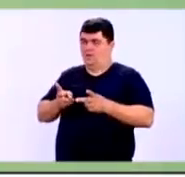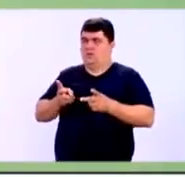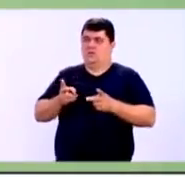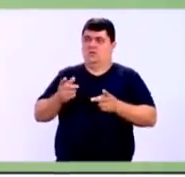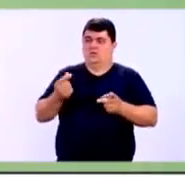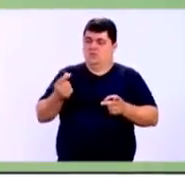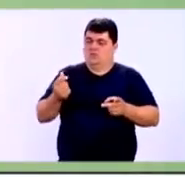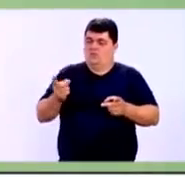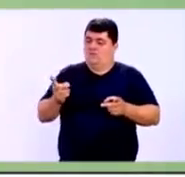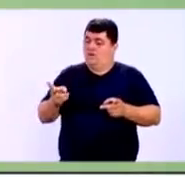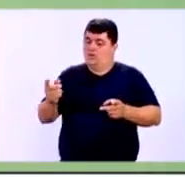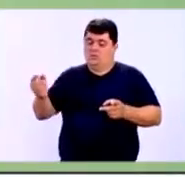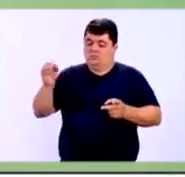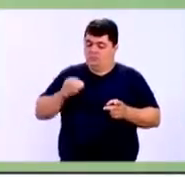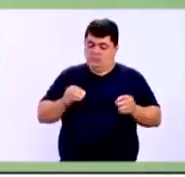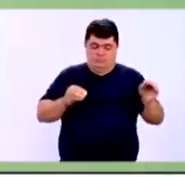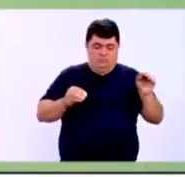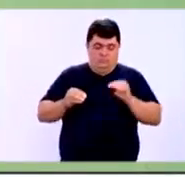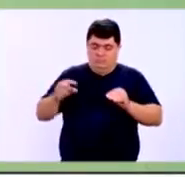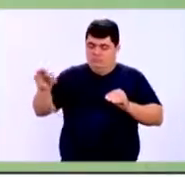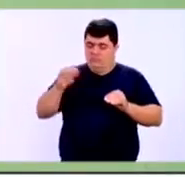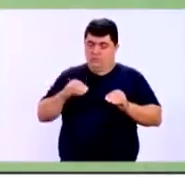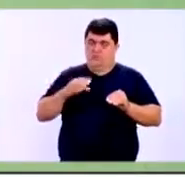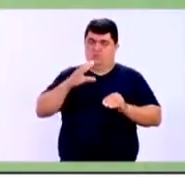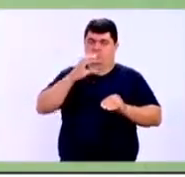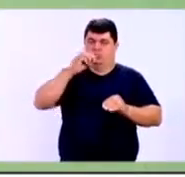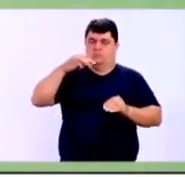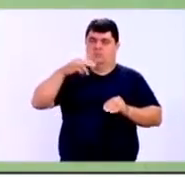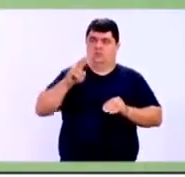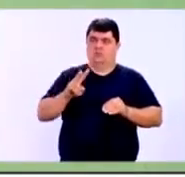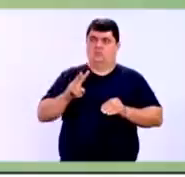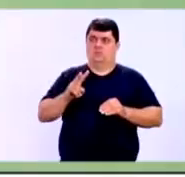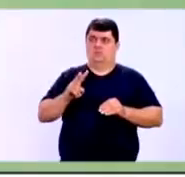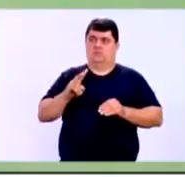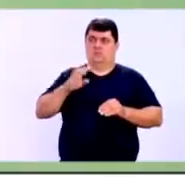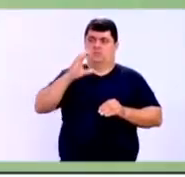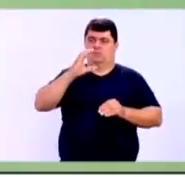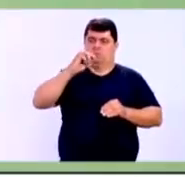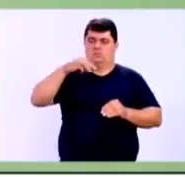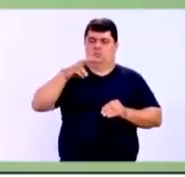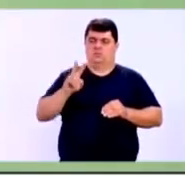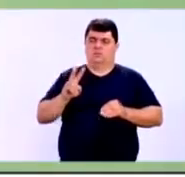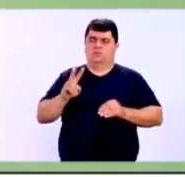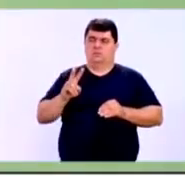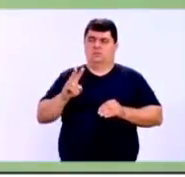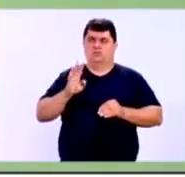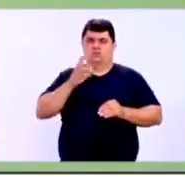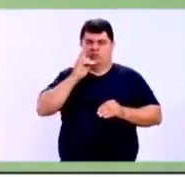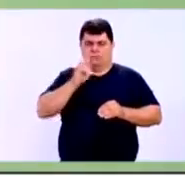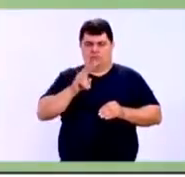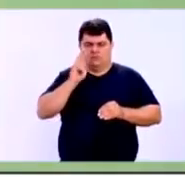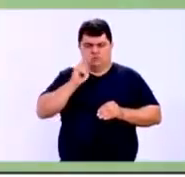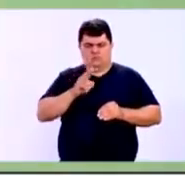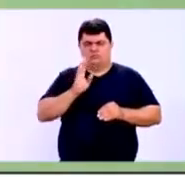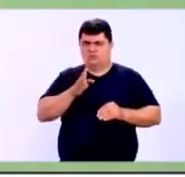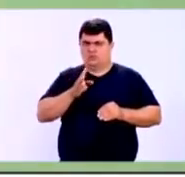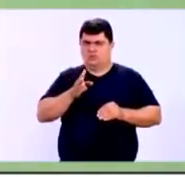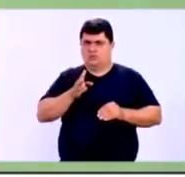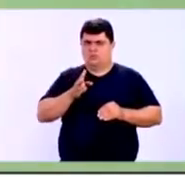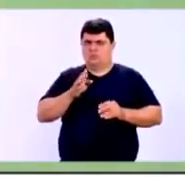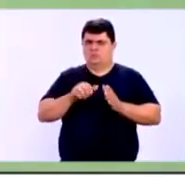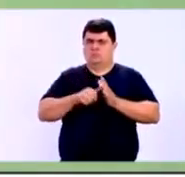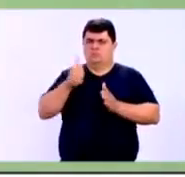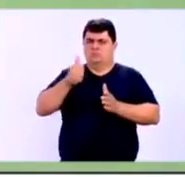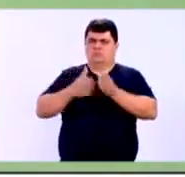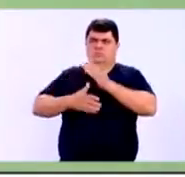receita das vendas. De forma que o CMV Já vi isso aqui, né? Lembra? Lá na primeira